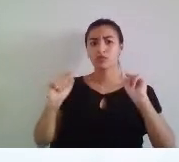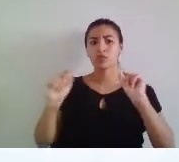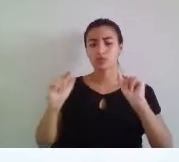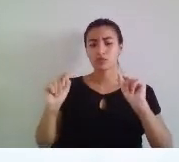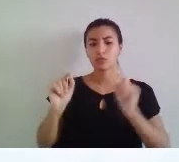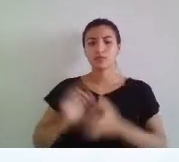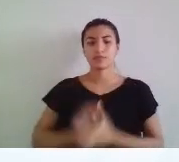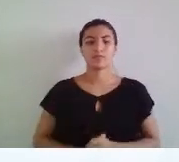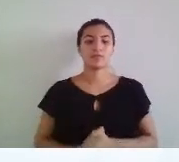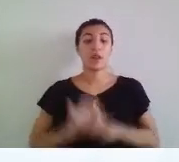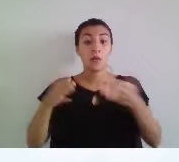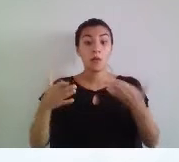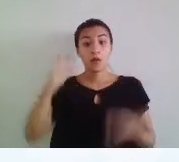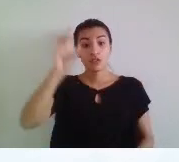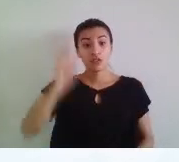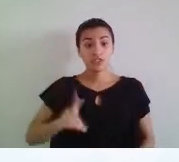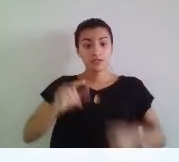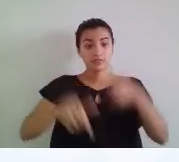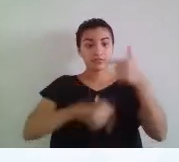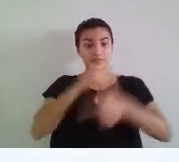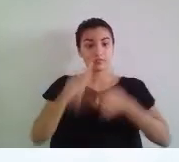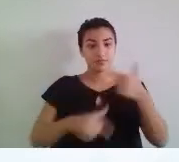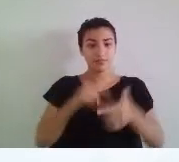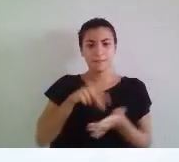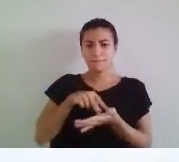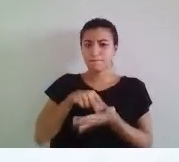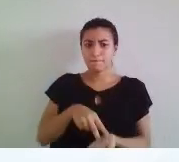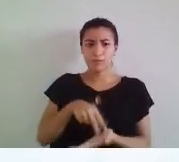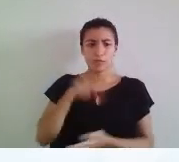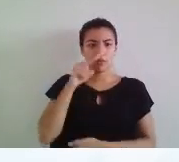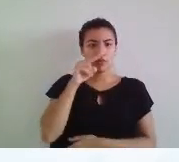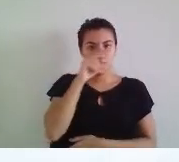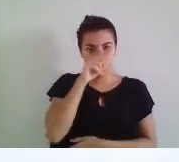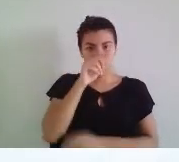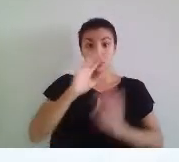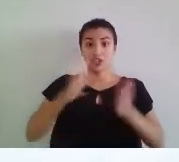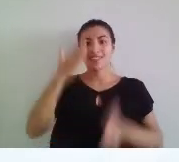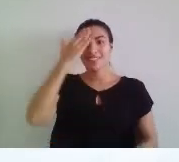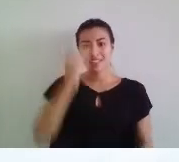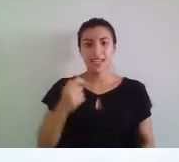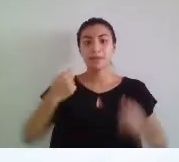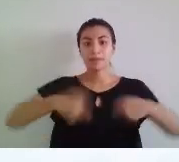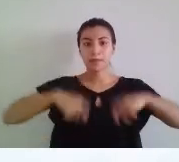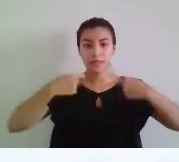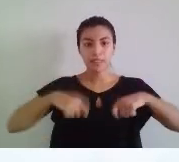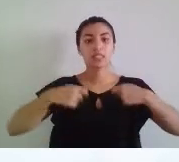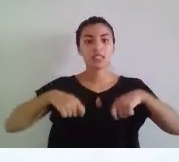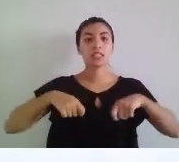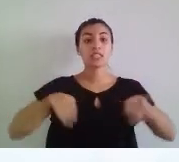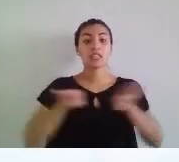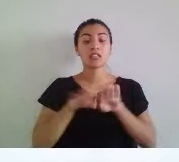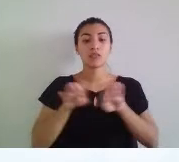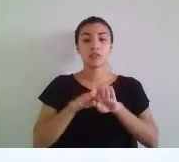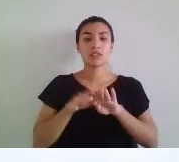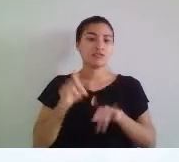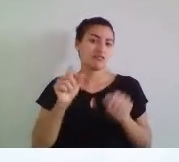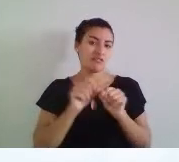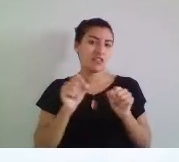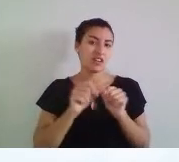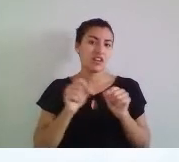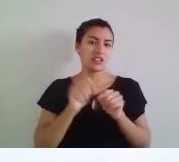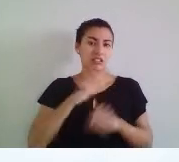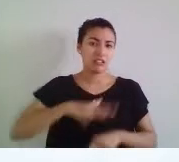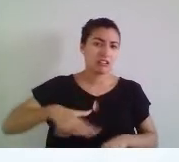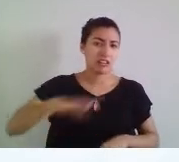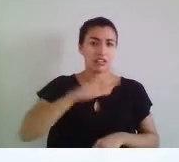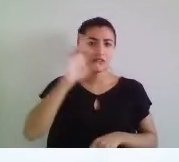quando o direito do trabalho é firme e forte, como de fato a gente sabe tem que ser, e garante à classe trabalhadora direitos como